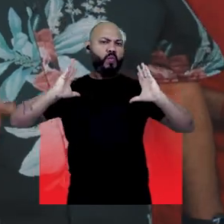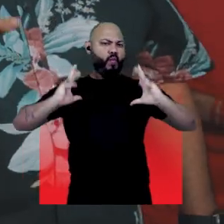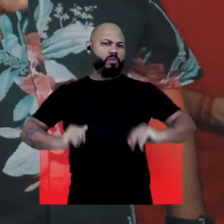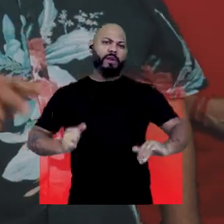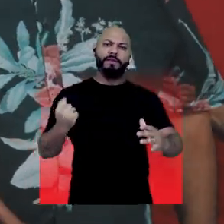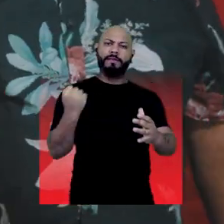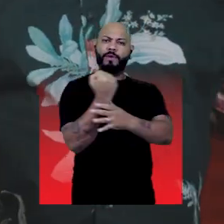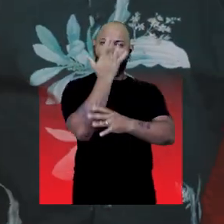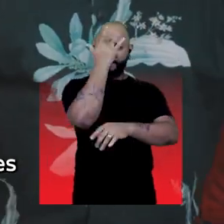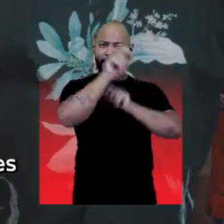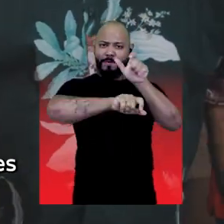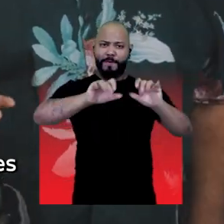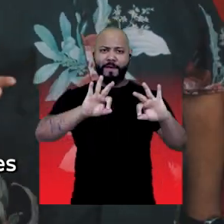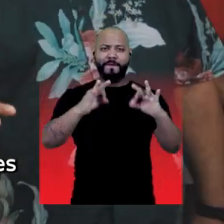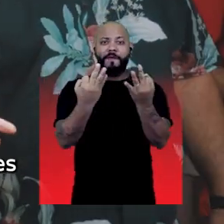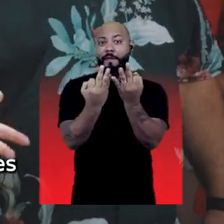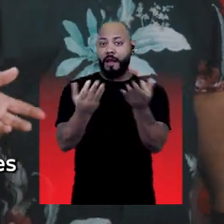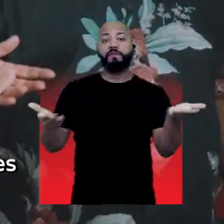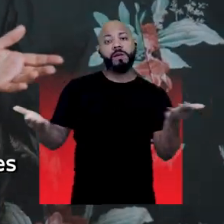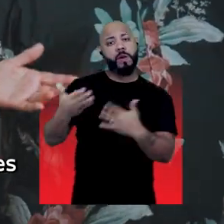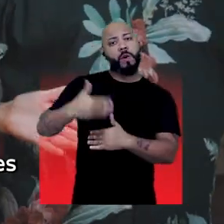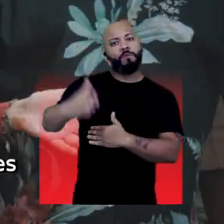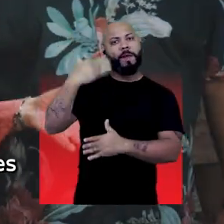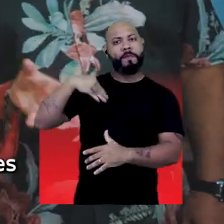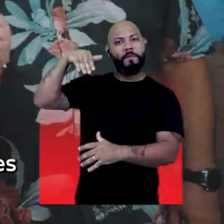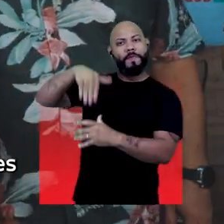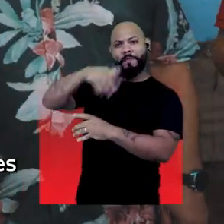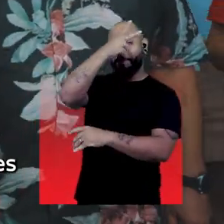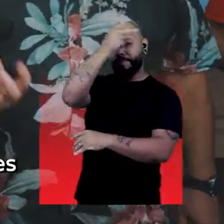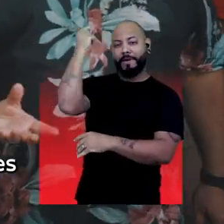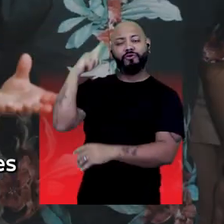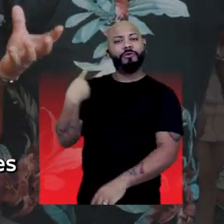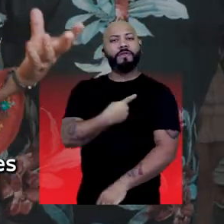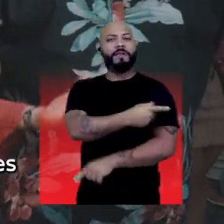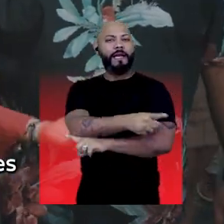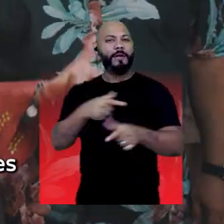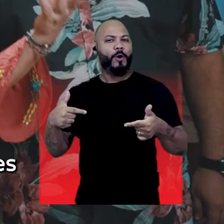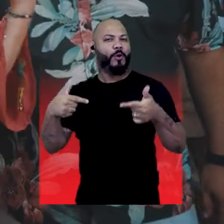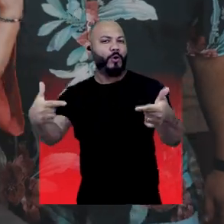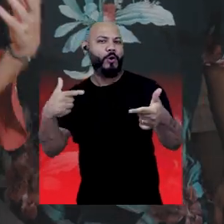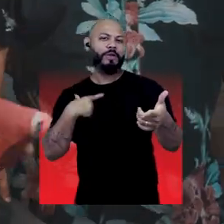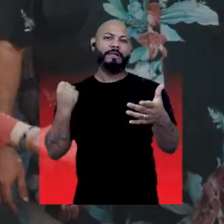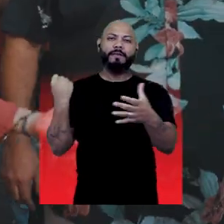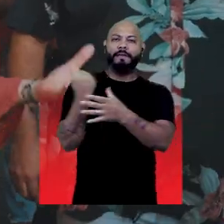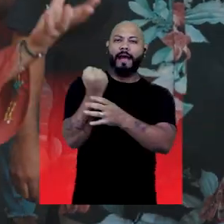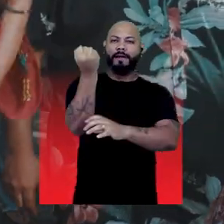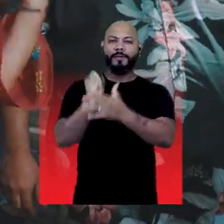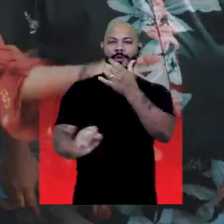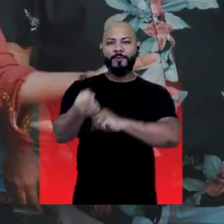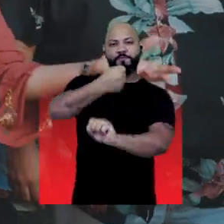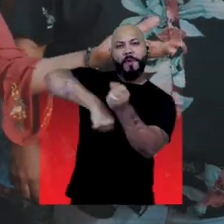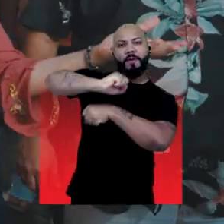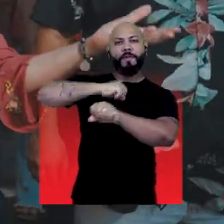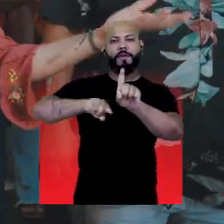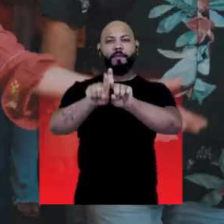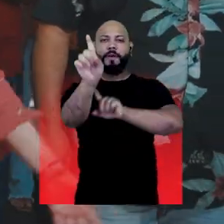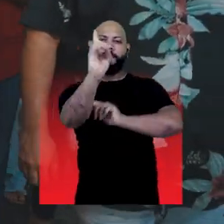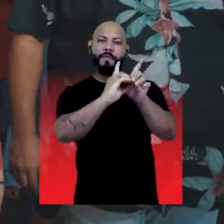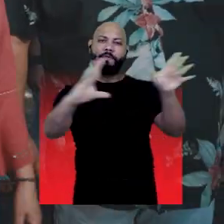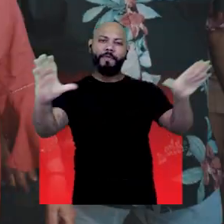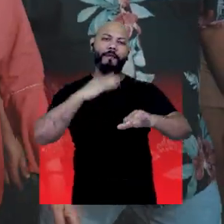segurança para as famílias. Nessas eleições municipais, vamos lutar por cidades sustentáveis,